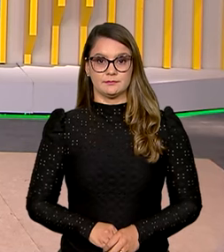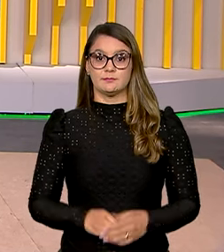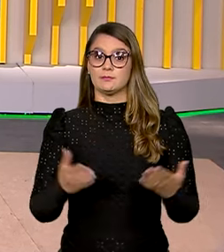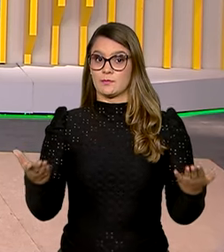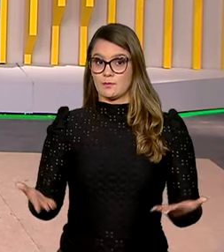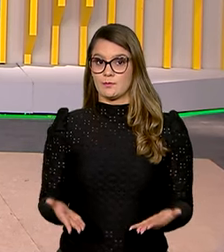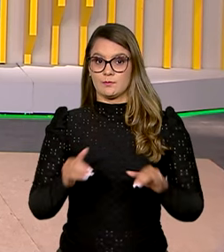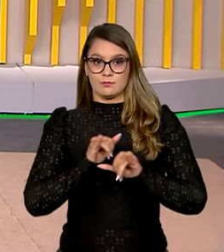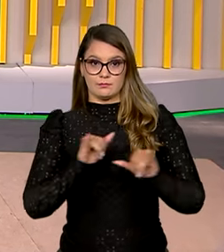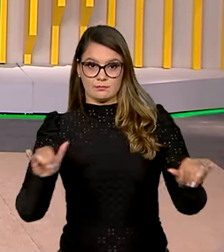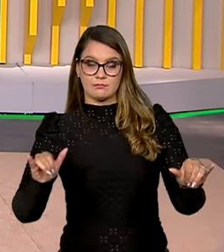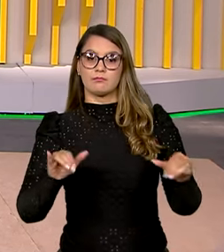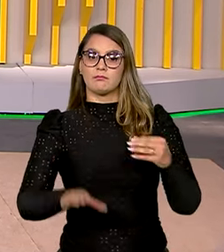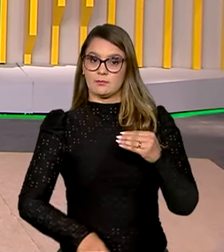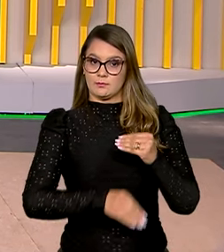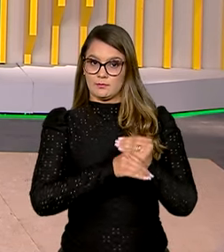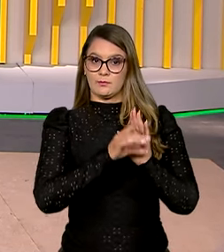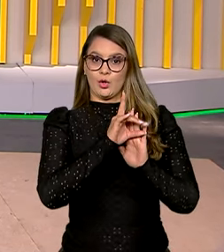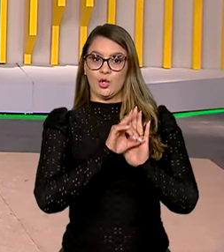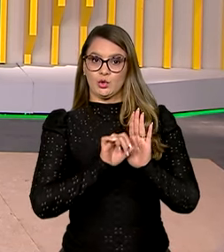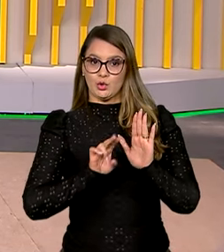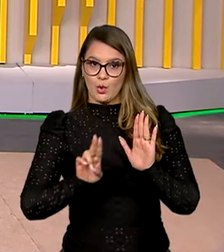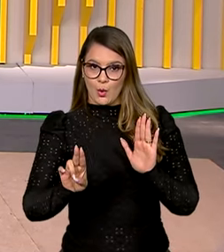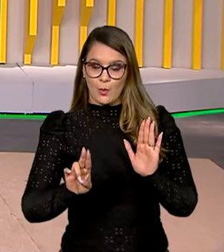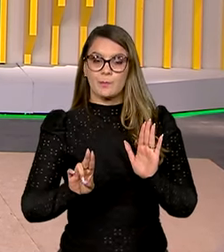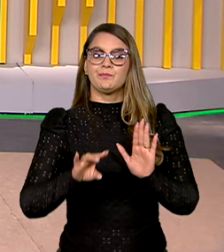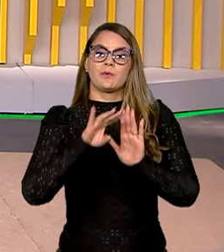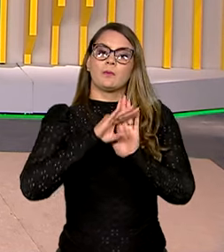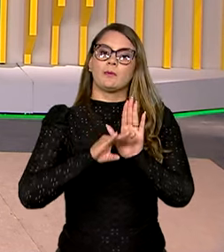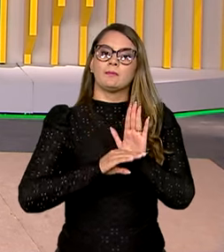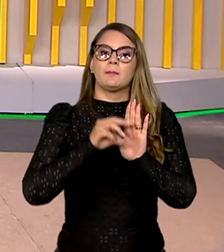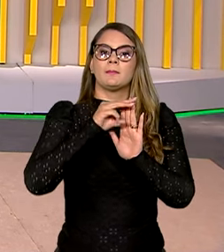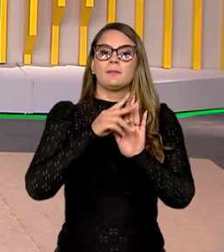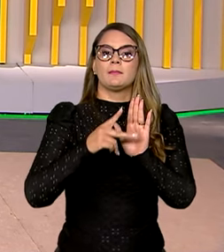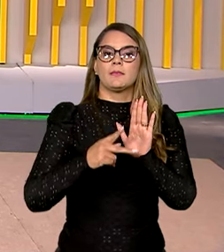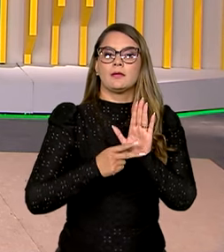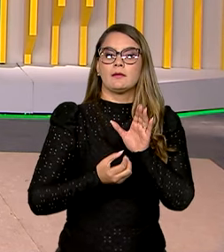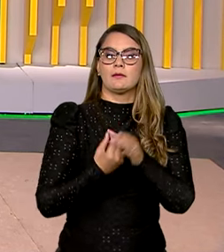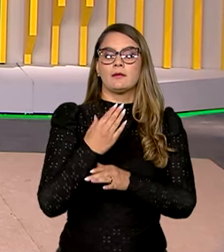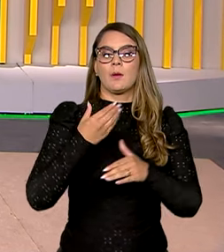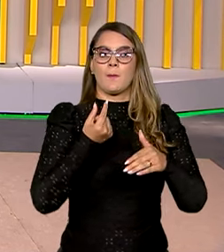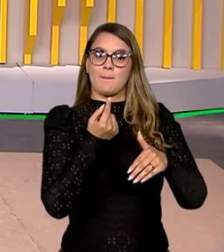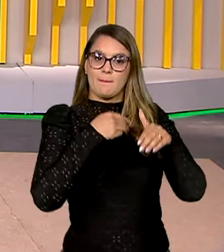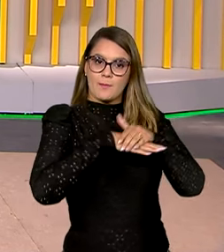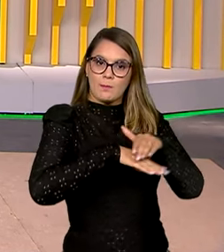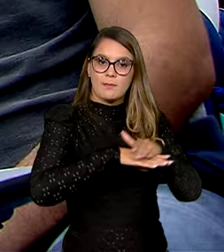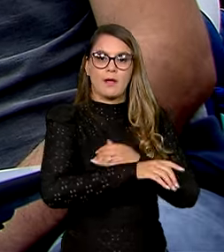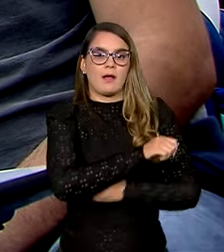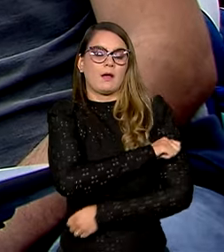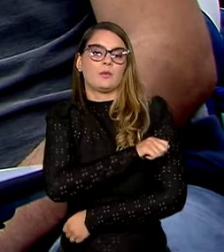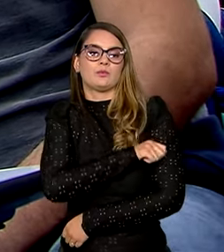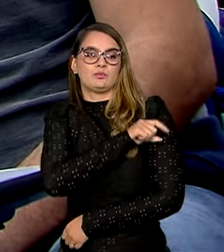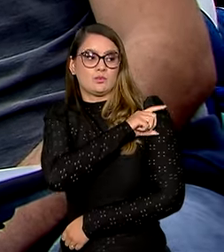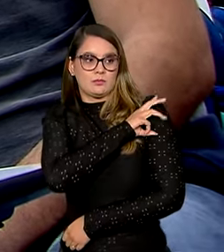e foi publicada hoje em edição extra do Diário Oficial da União uma Medida Provisória que cria uma poupança para os